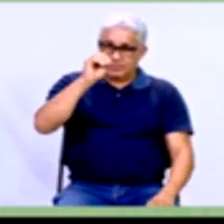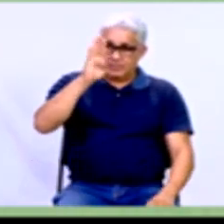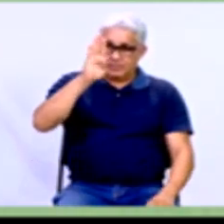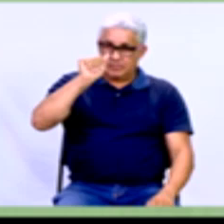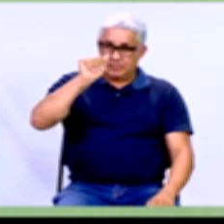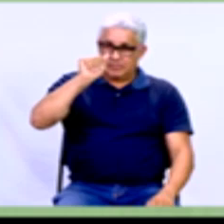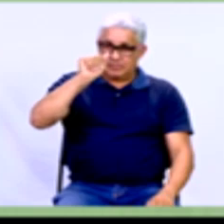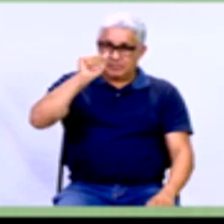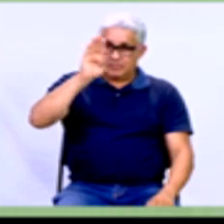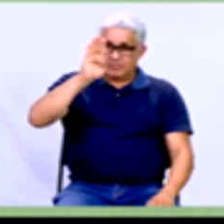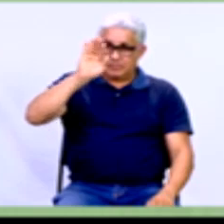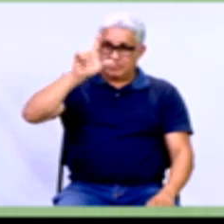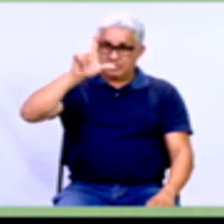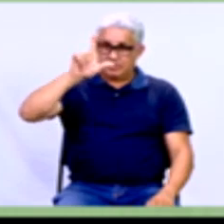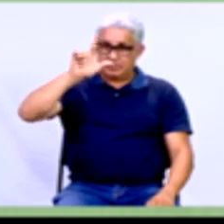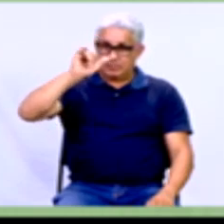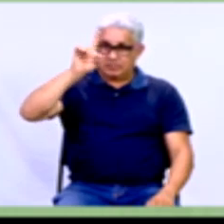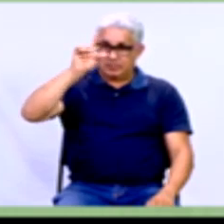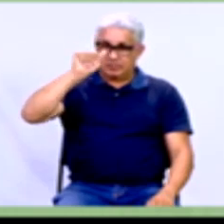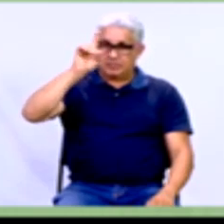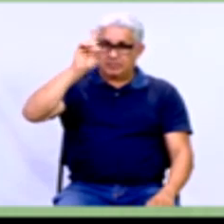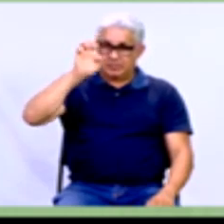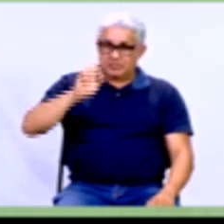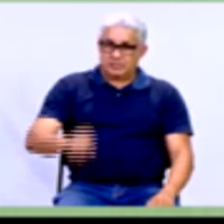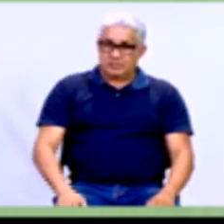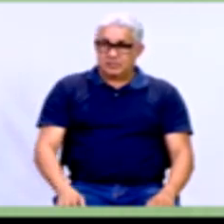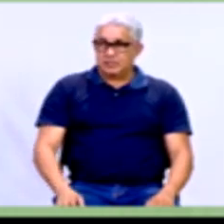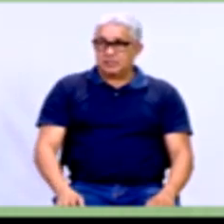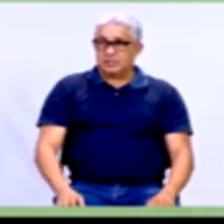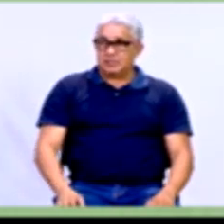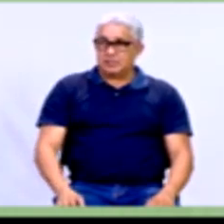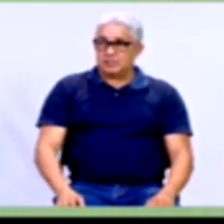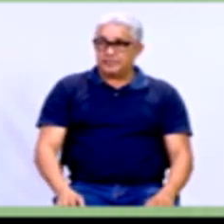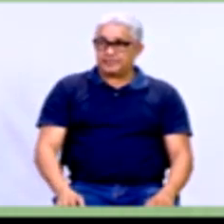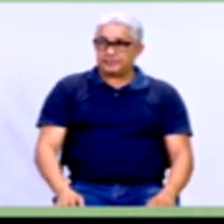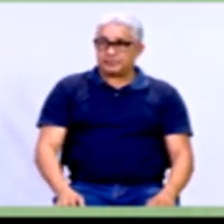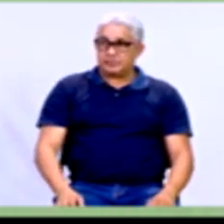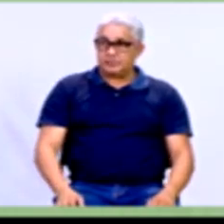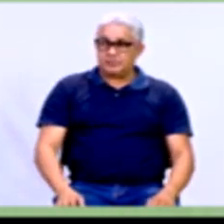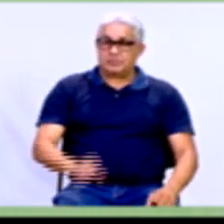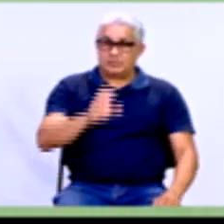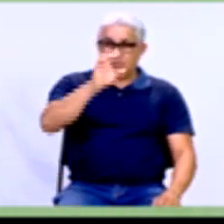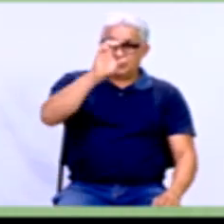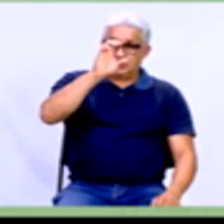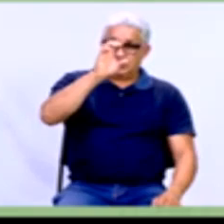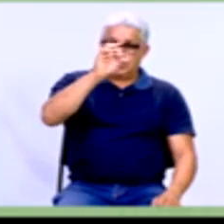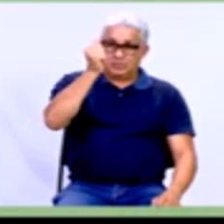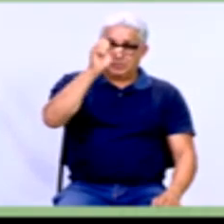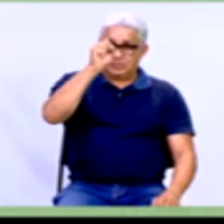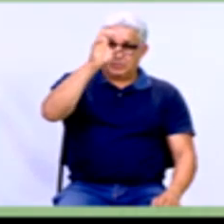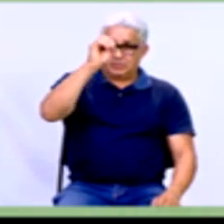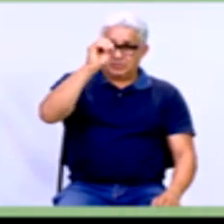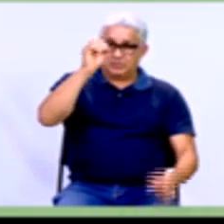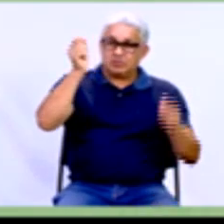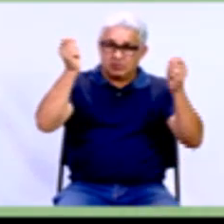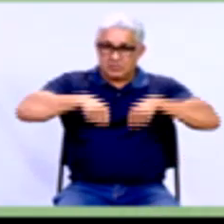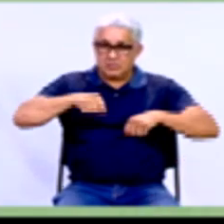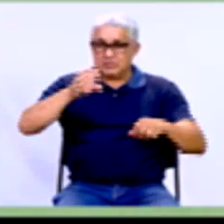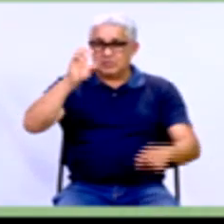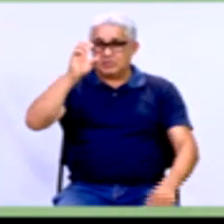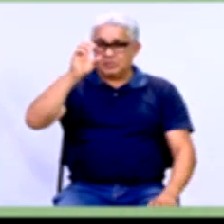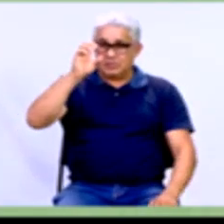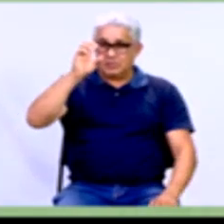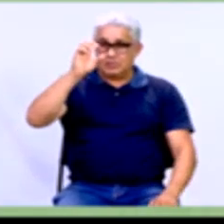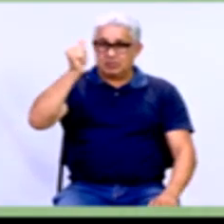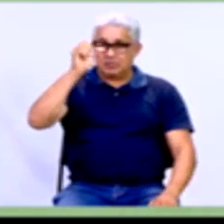de casos favoráveis para número de casos possíveis, tá? Então, a gente